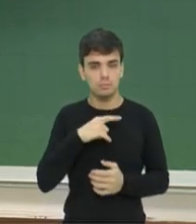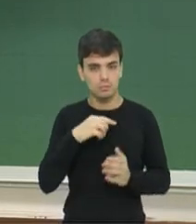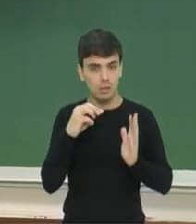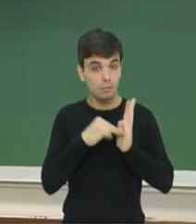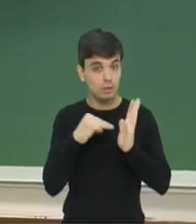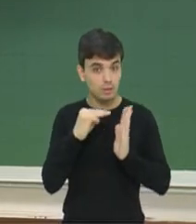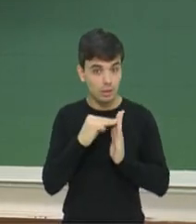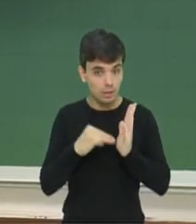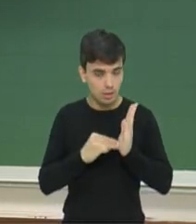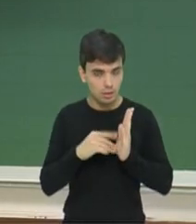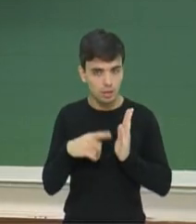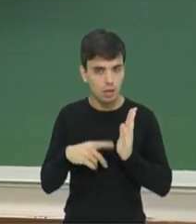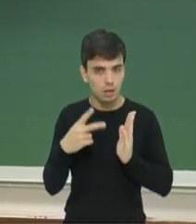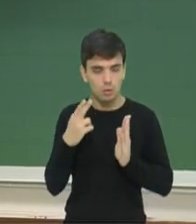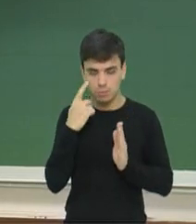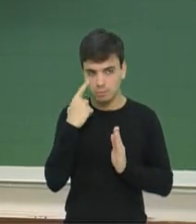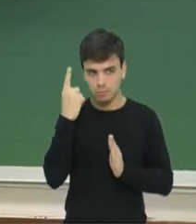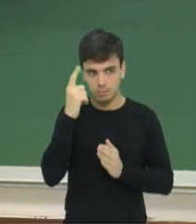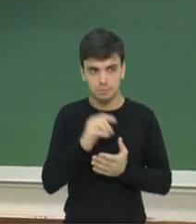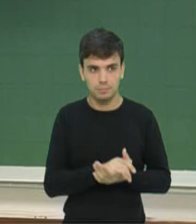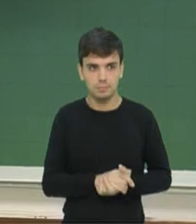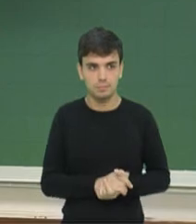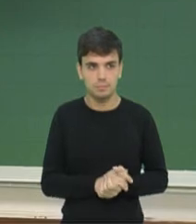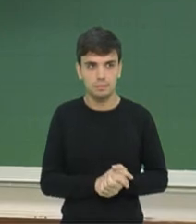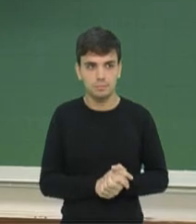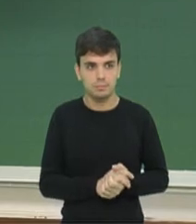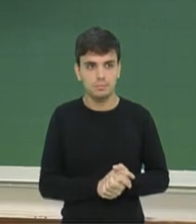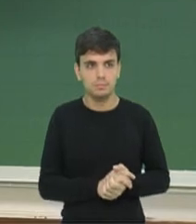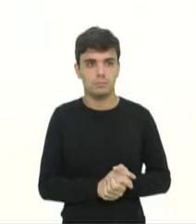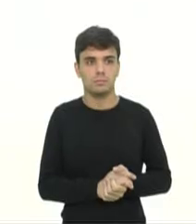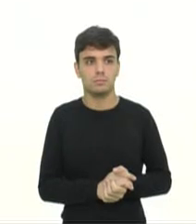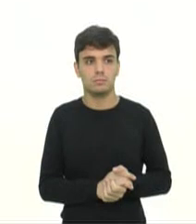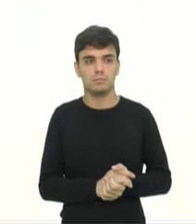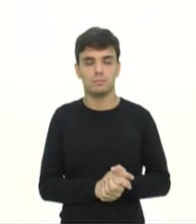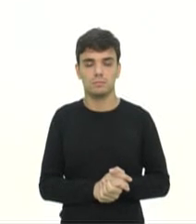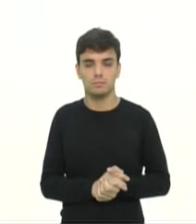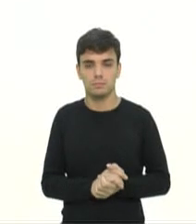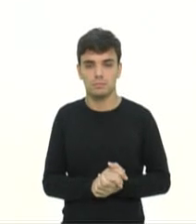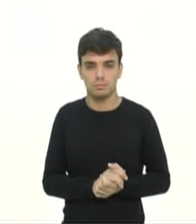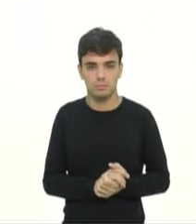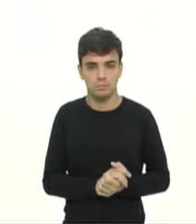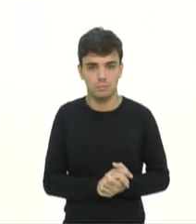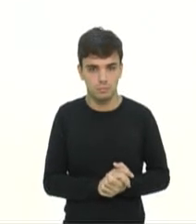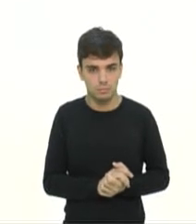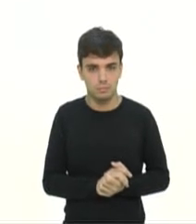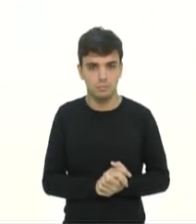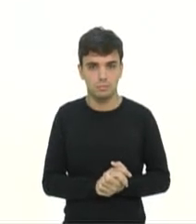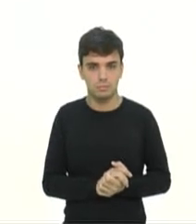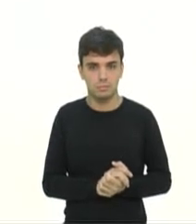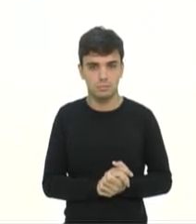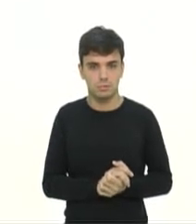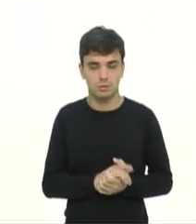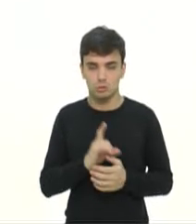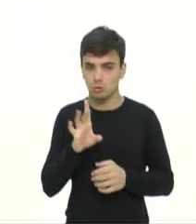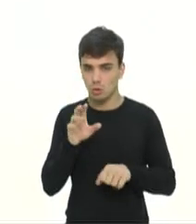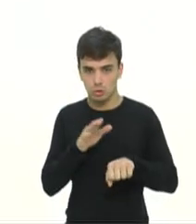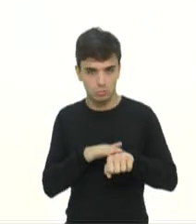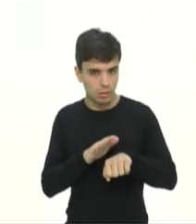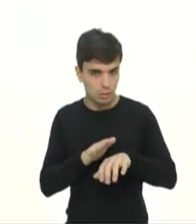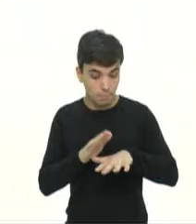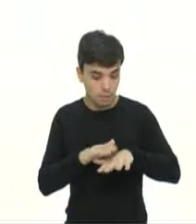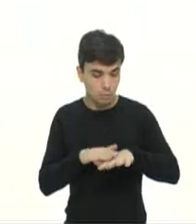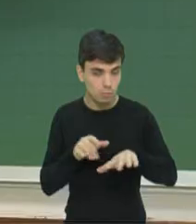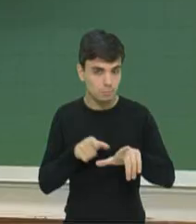Karatê é caracterizada por uma arte de autodefesa sem o uso de armas, apenas com o uso de mãos e pés.